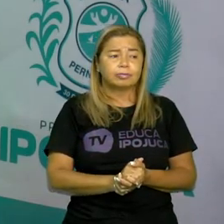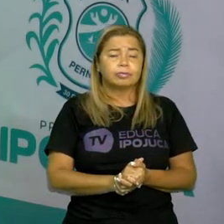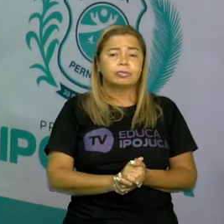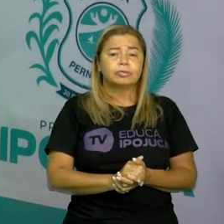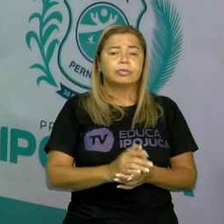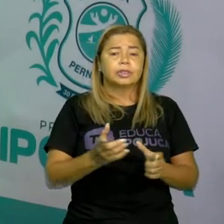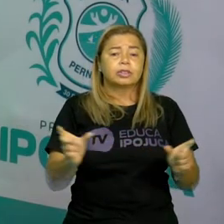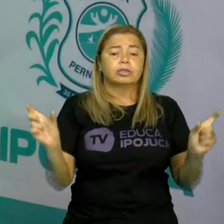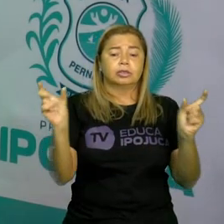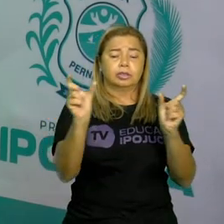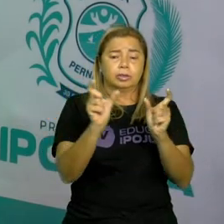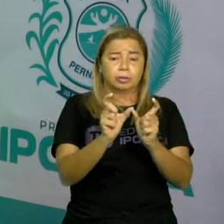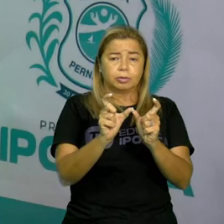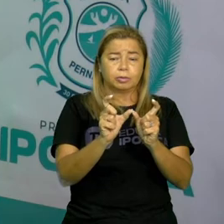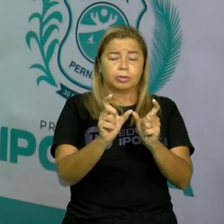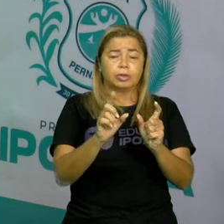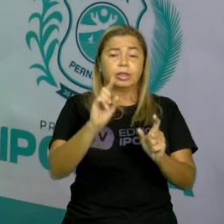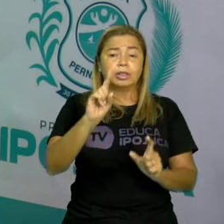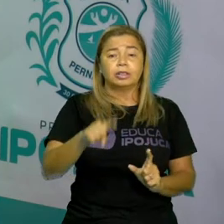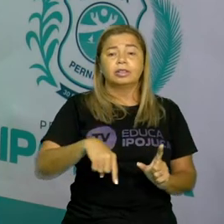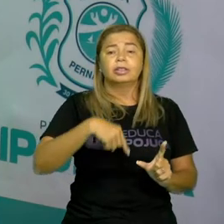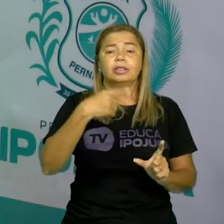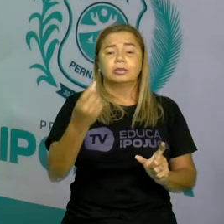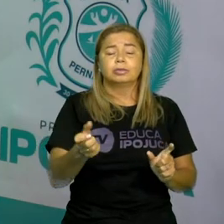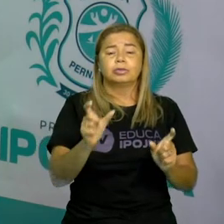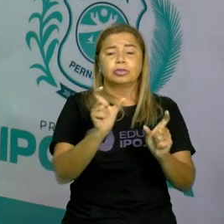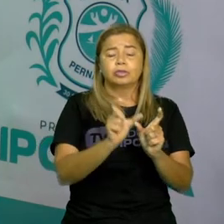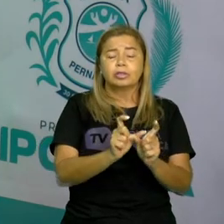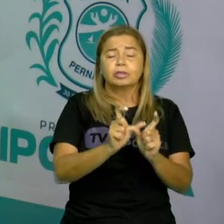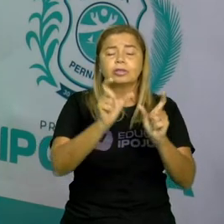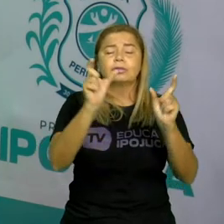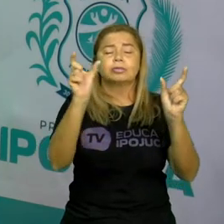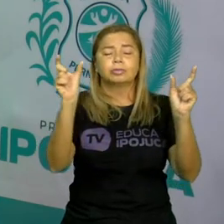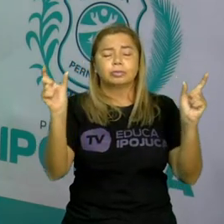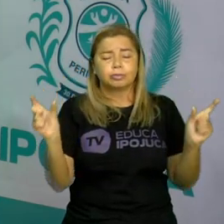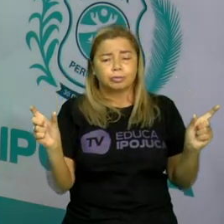Essa é a composição. A decomposição você vai fazendo,